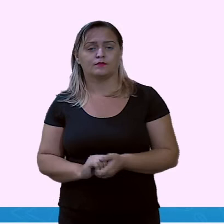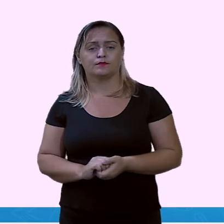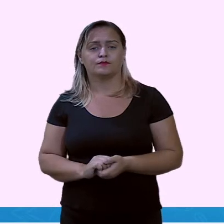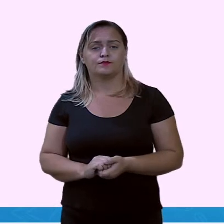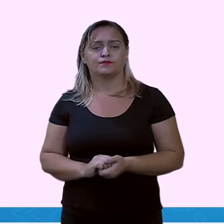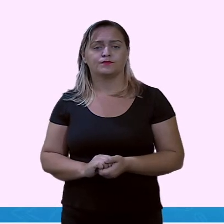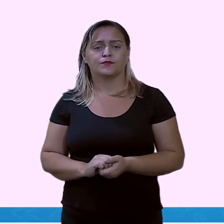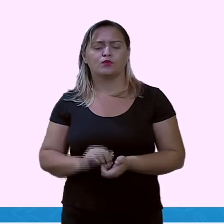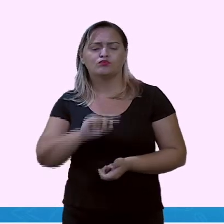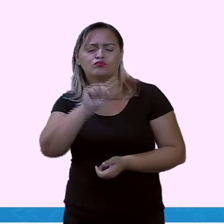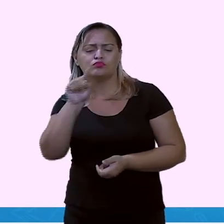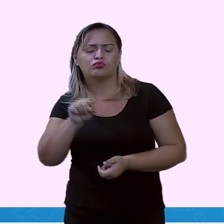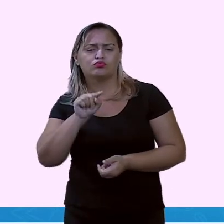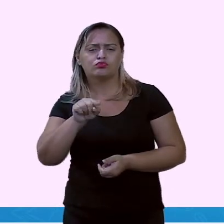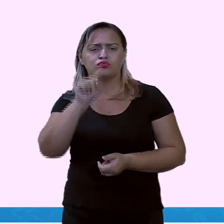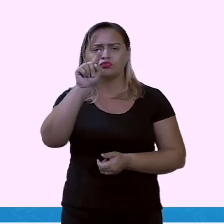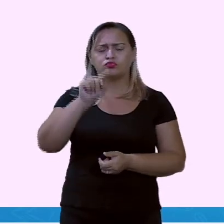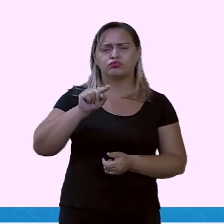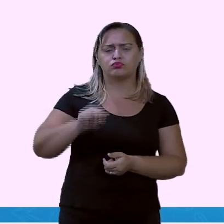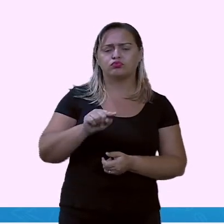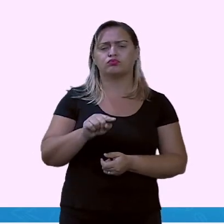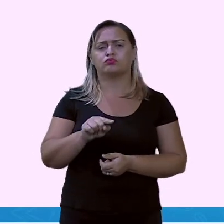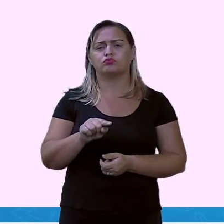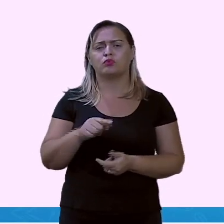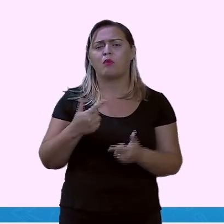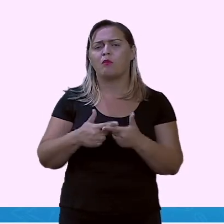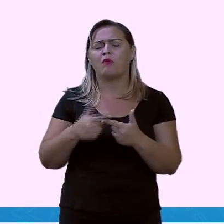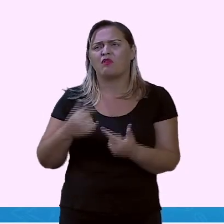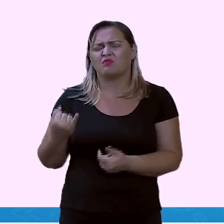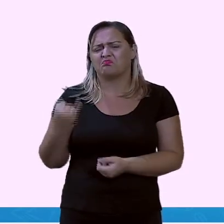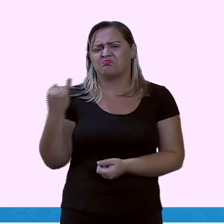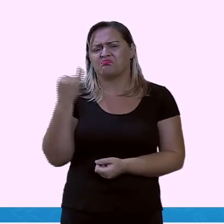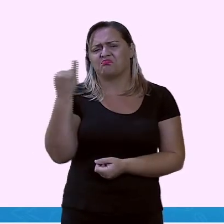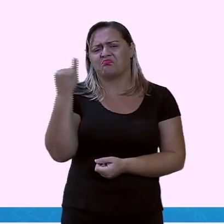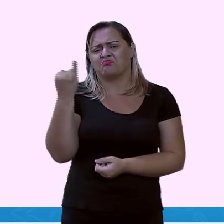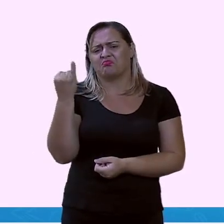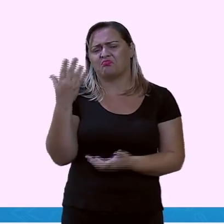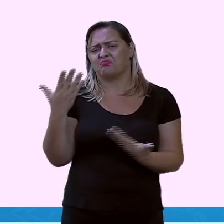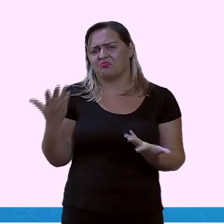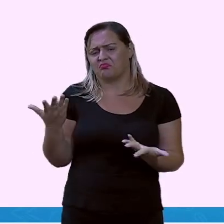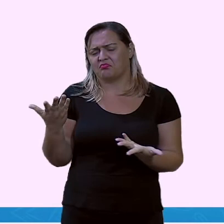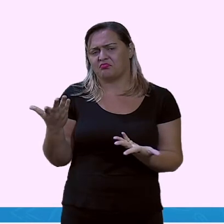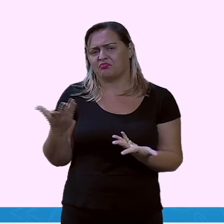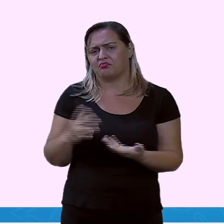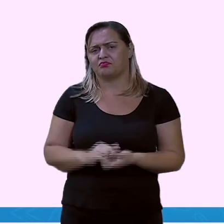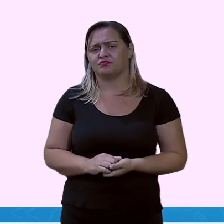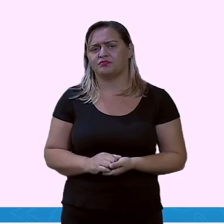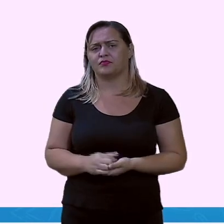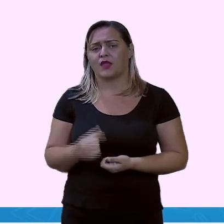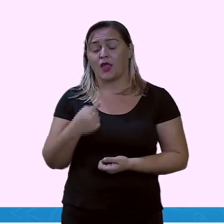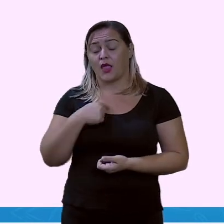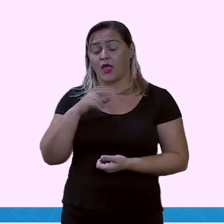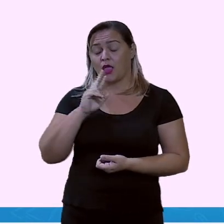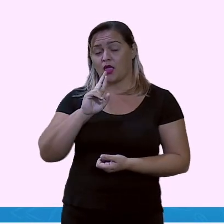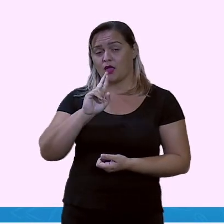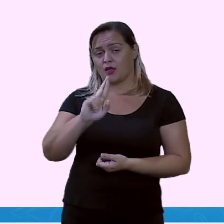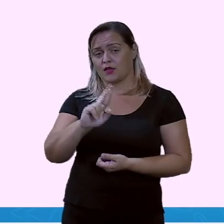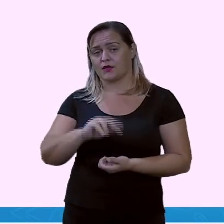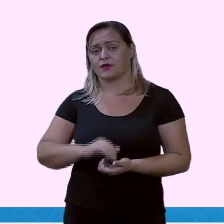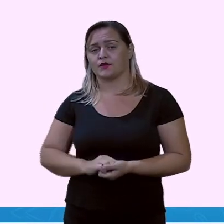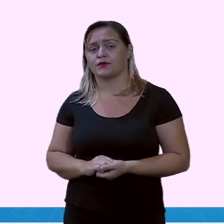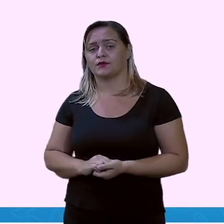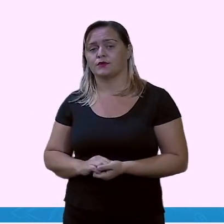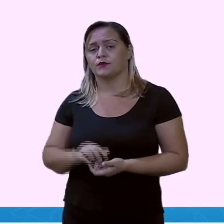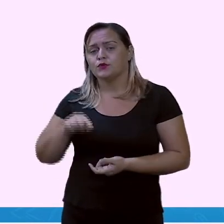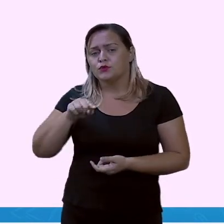importância dos sinais de pontuação em um texto e por quê? Eu respondi da seguinte forma. A